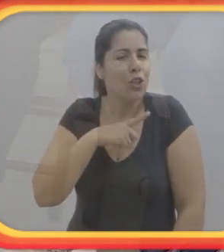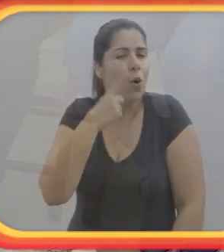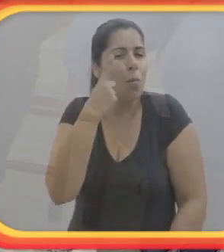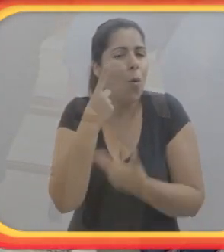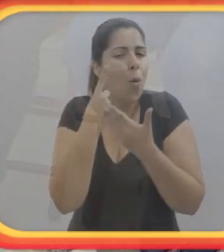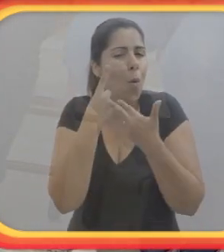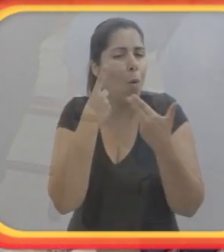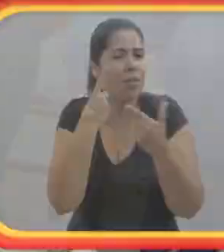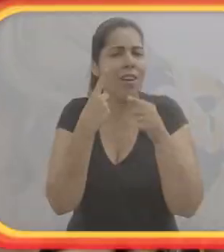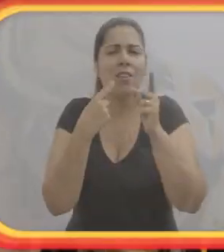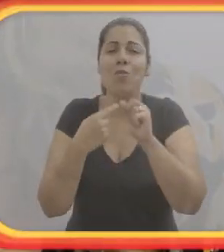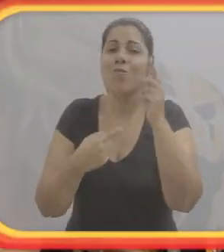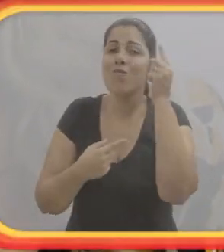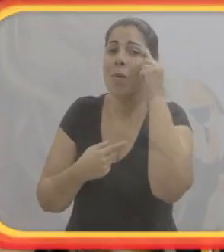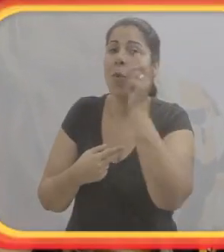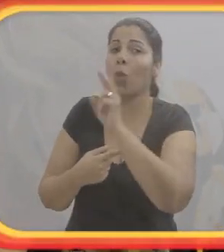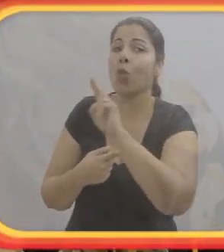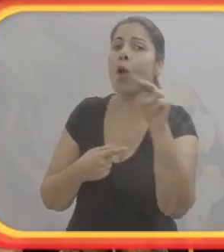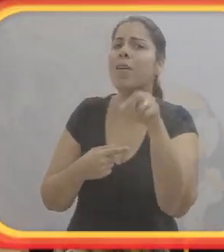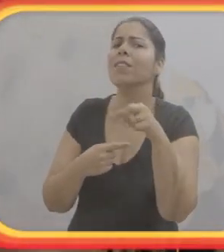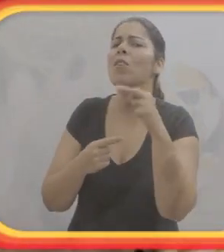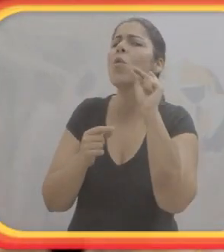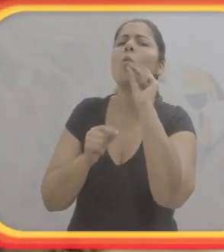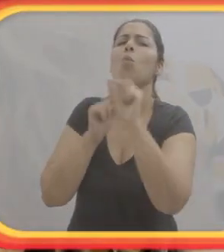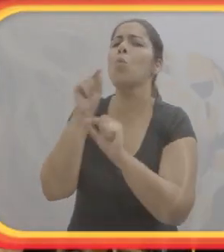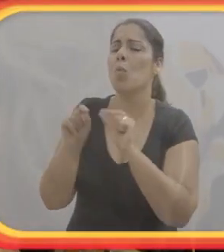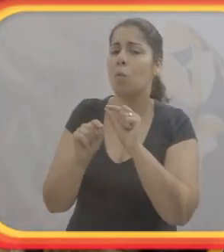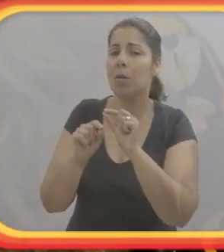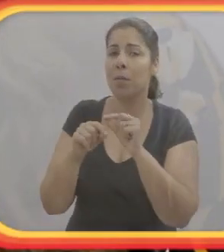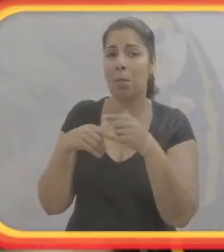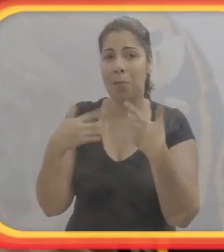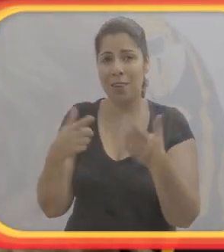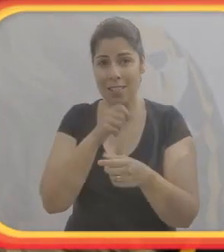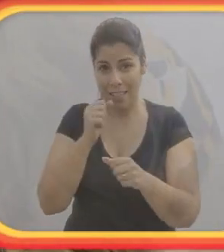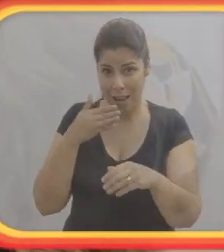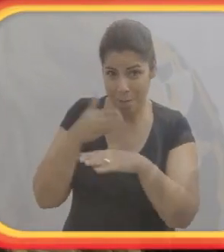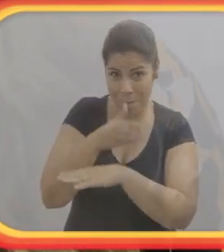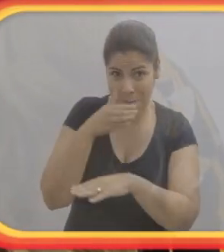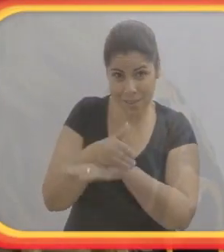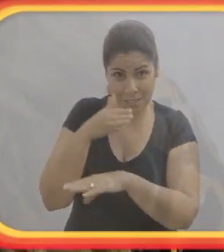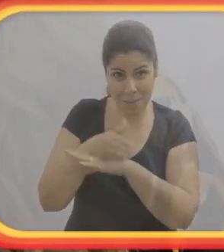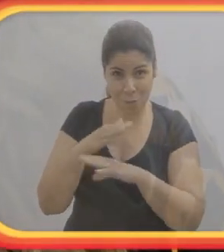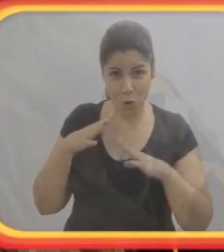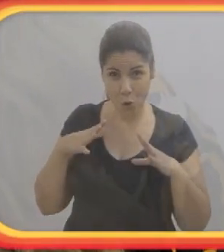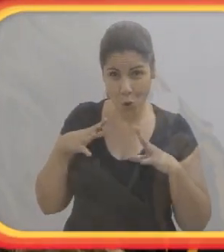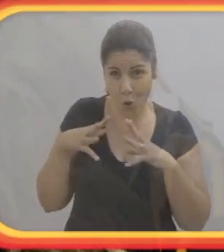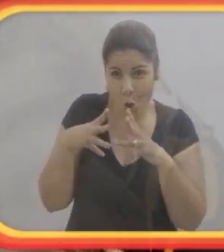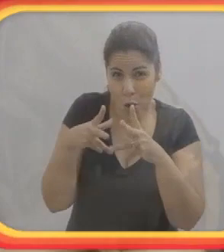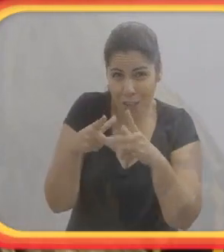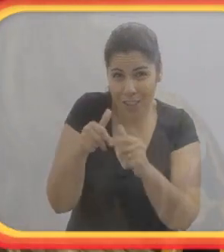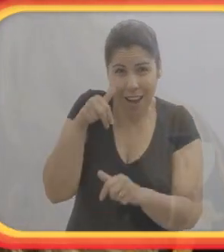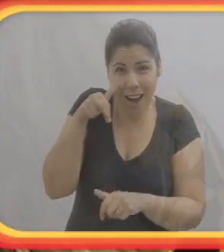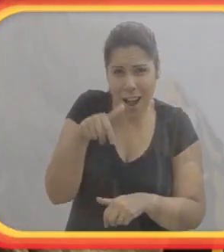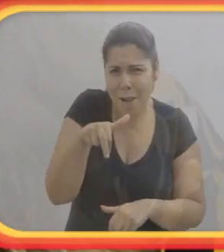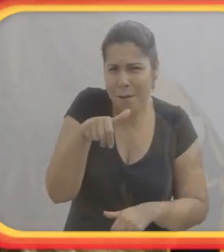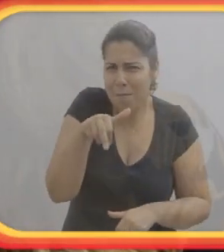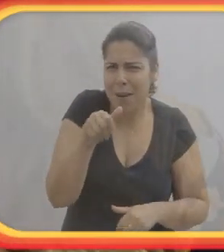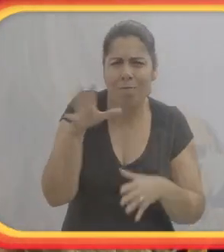consciência. Exatamente. Né? Então, ele estava já com todas as peças, já estavam encaixadas. Então, ele já